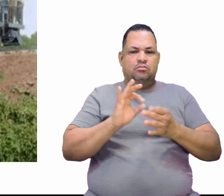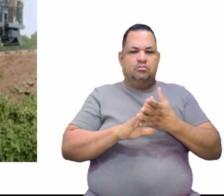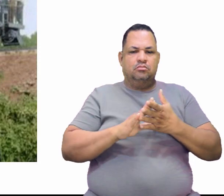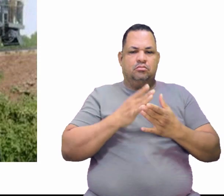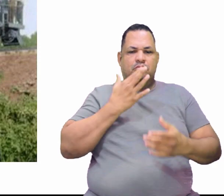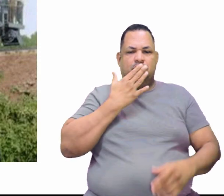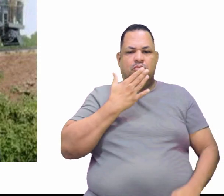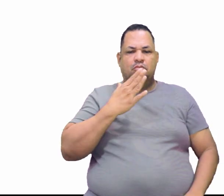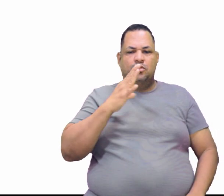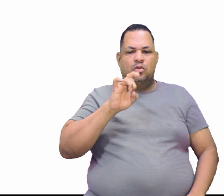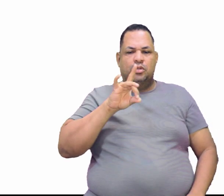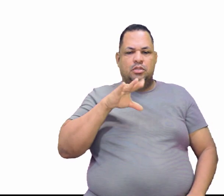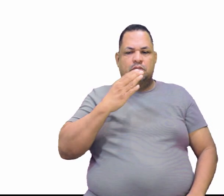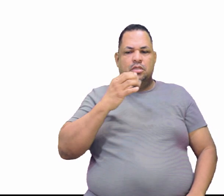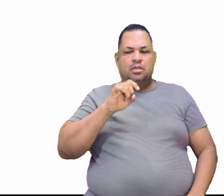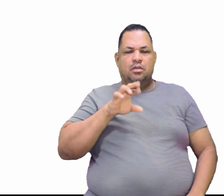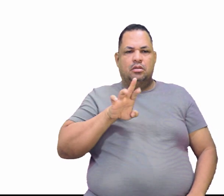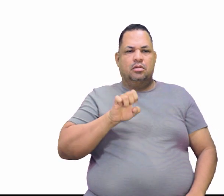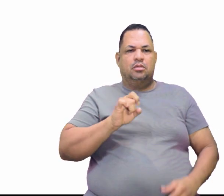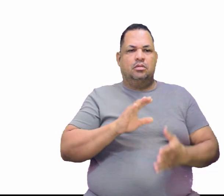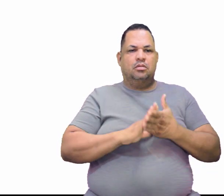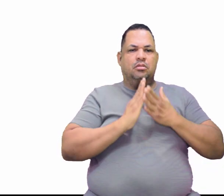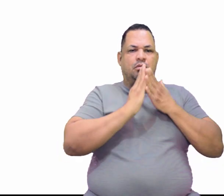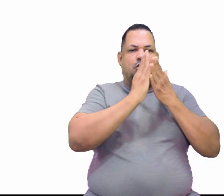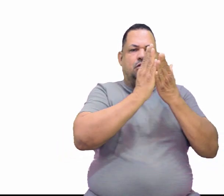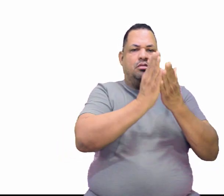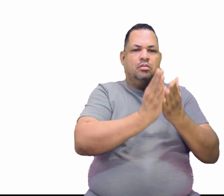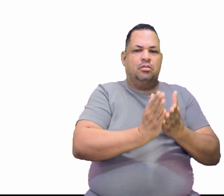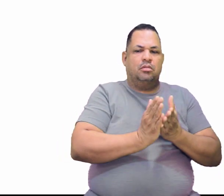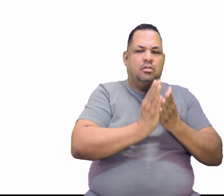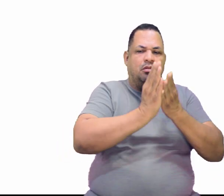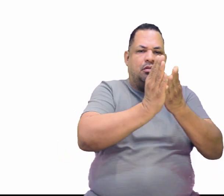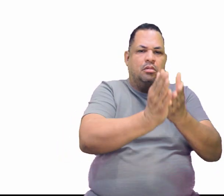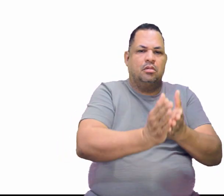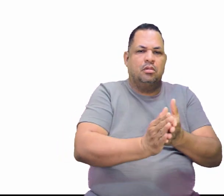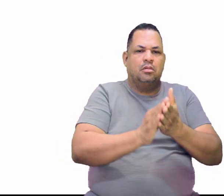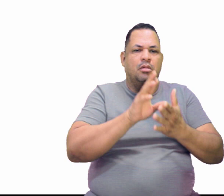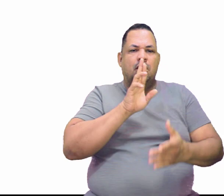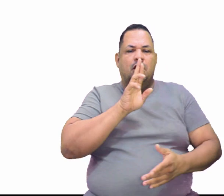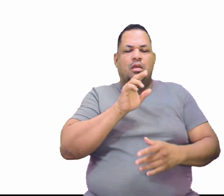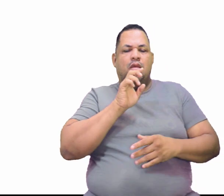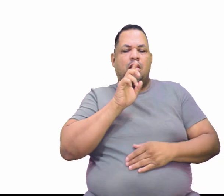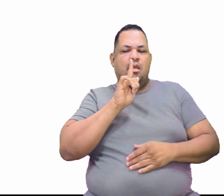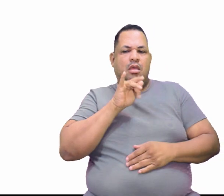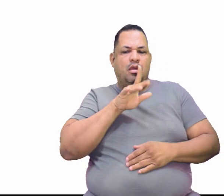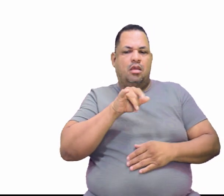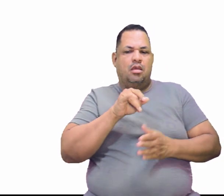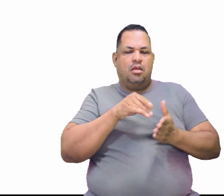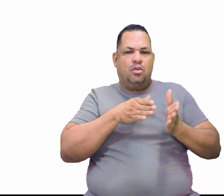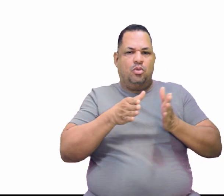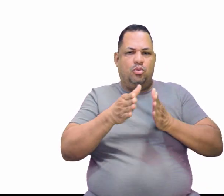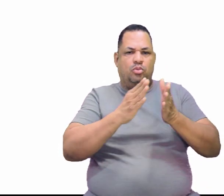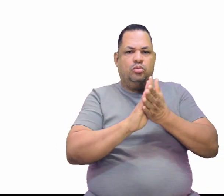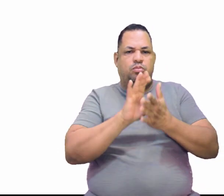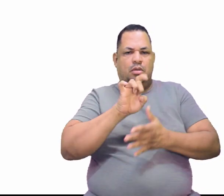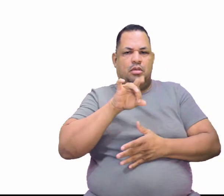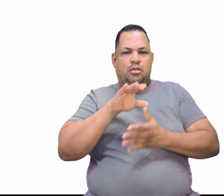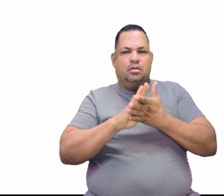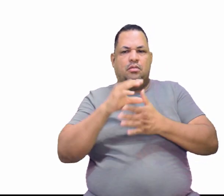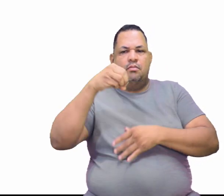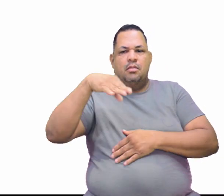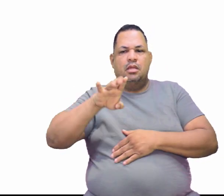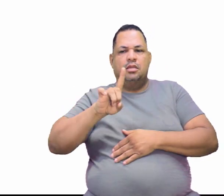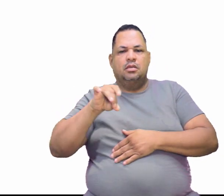ela foi colorida pelo Luiz Claro. Navegando pelos rios Beni e Madre de Dios, pertencente ao território